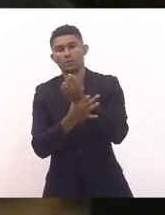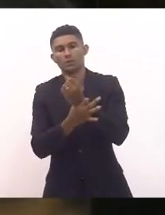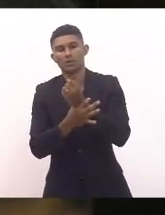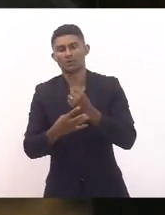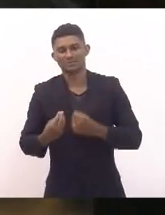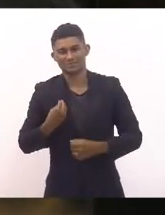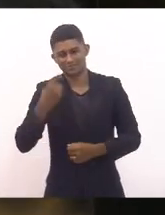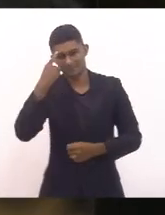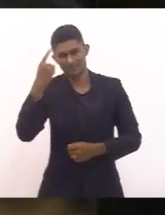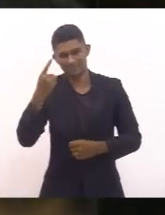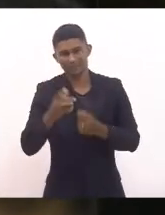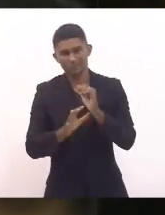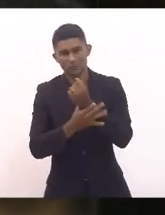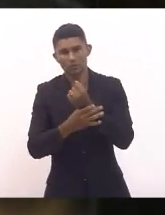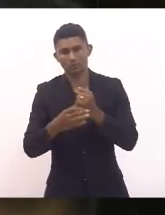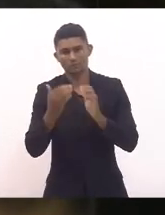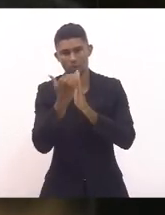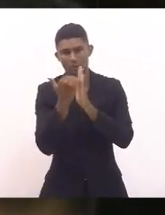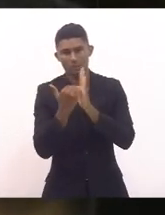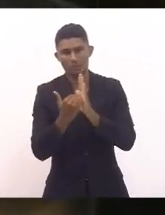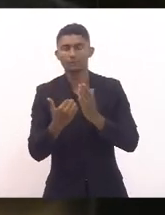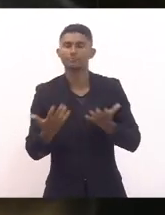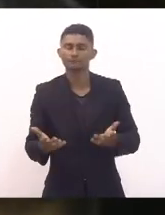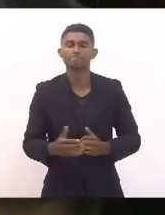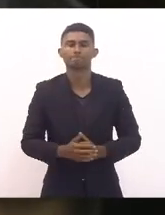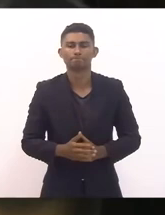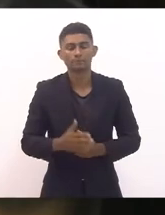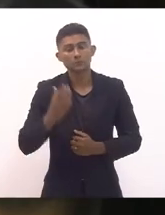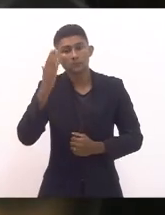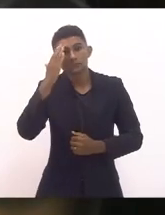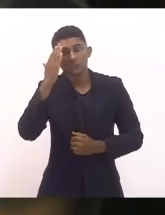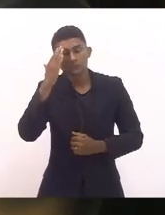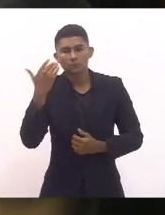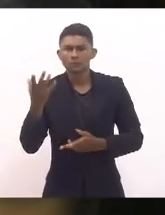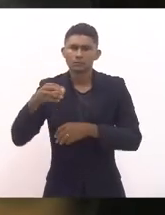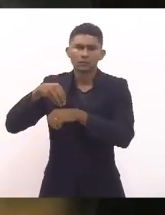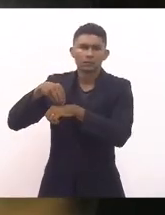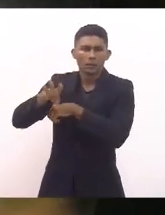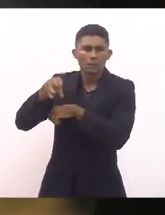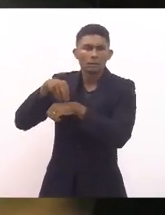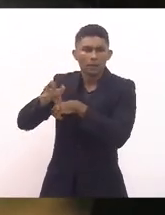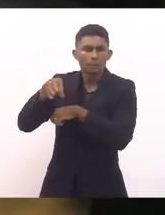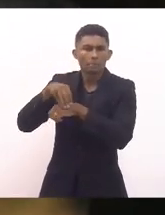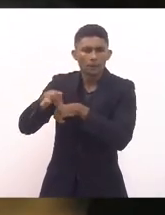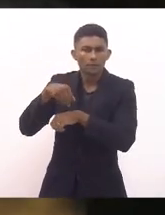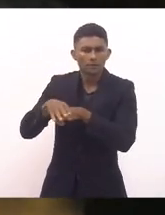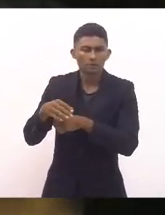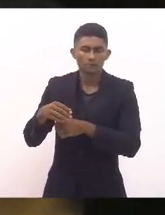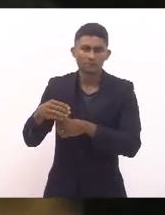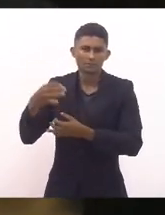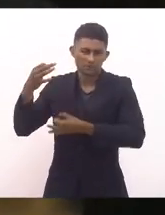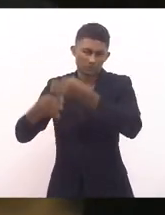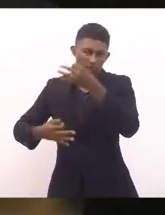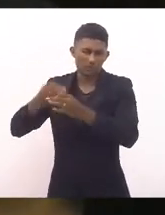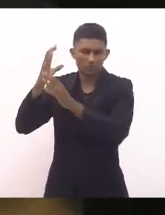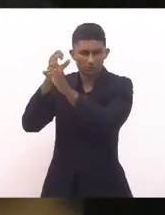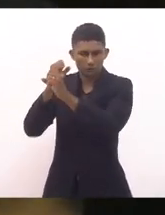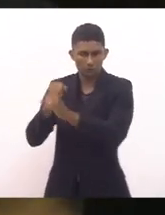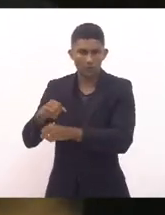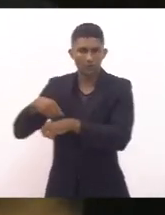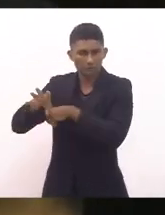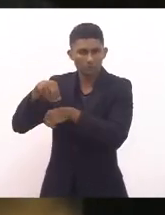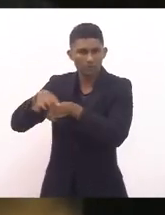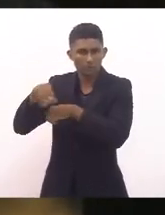presente. Por óbvio que toda recomendação do Tribunal de Contas deve